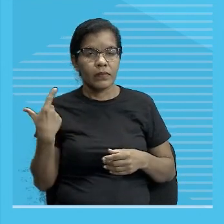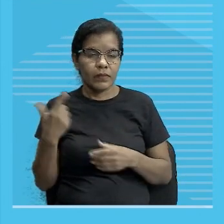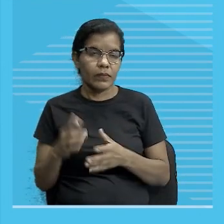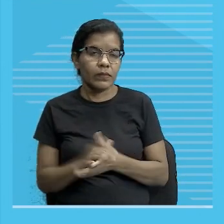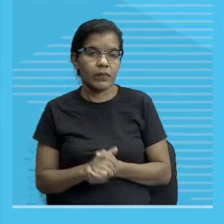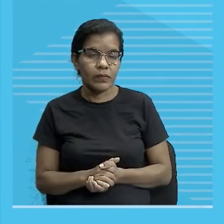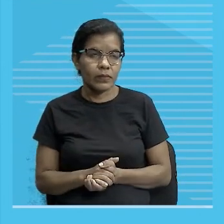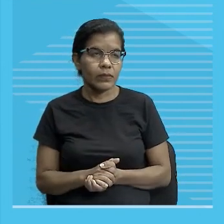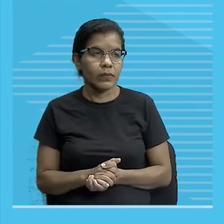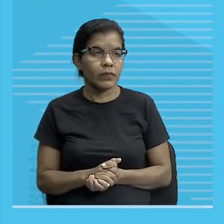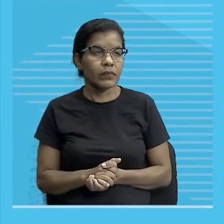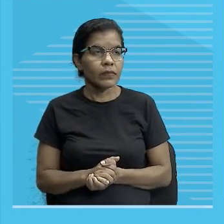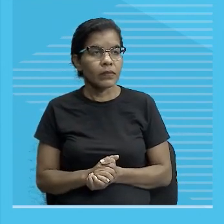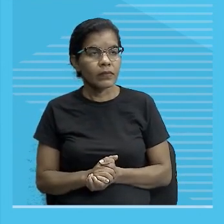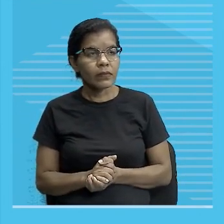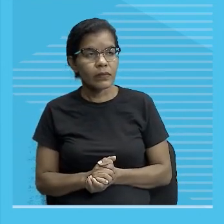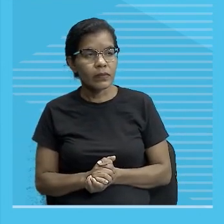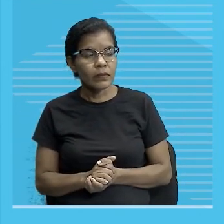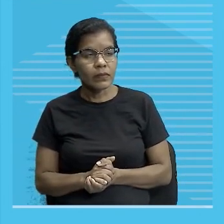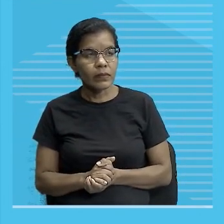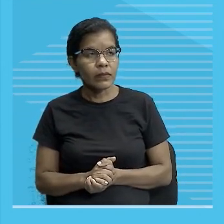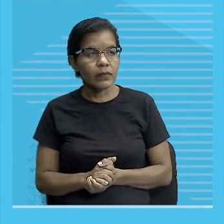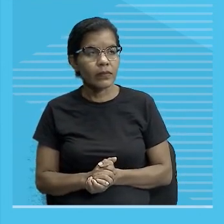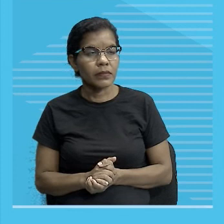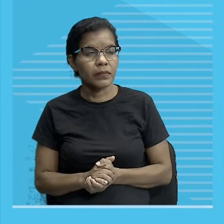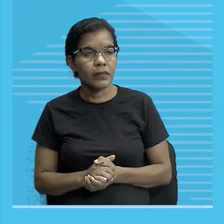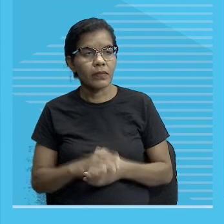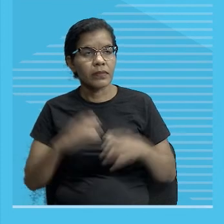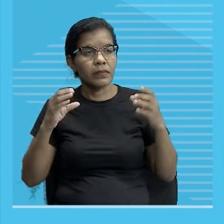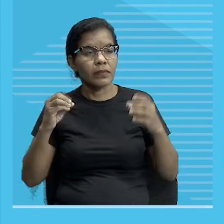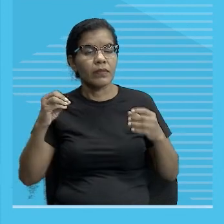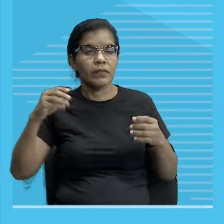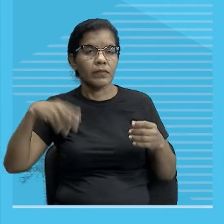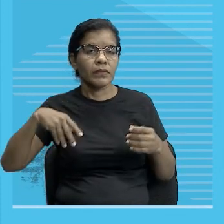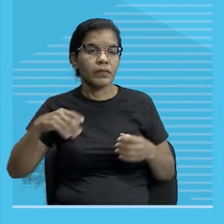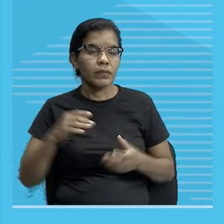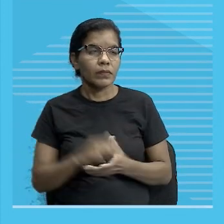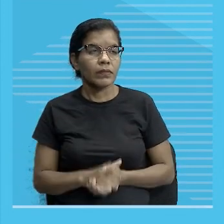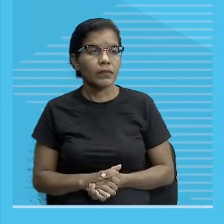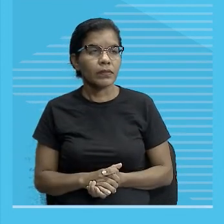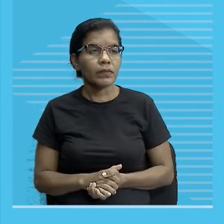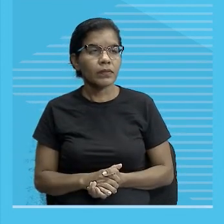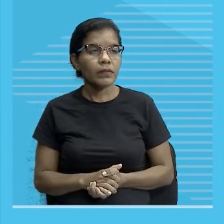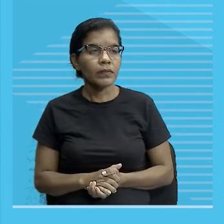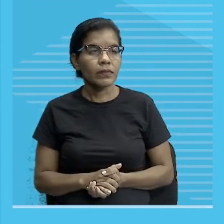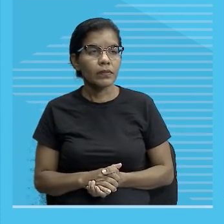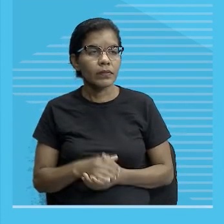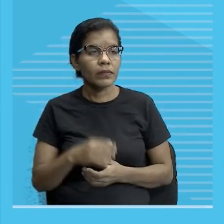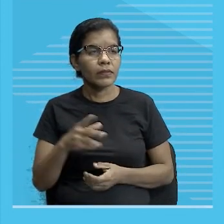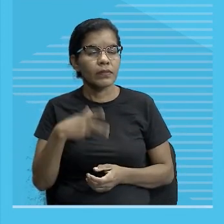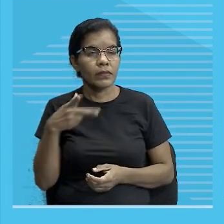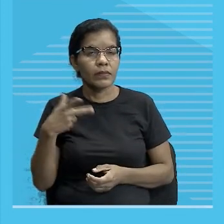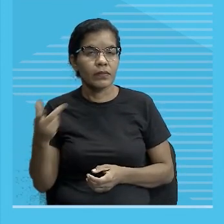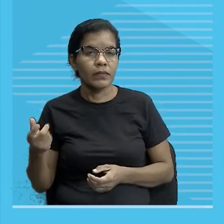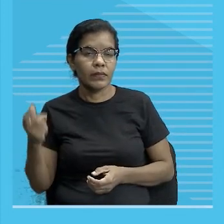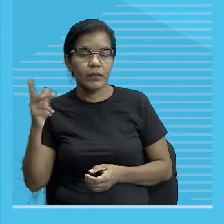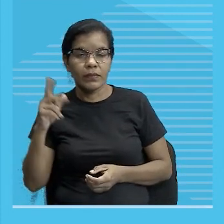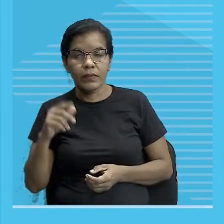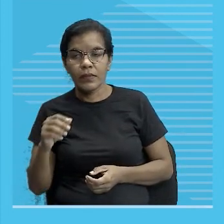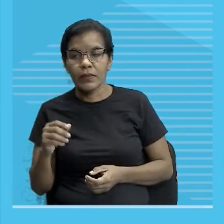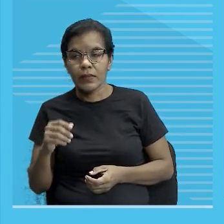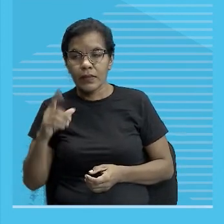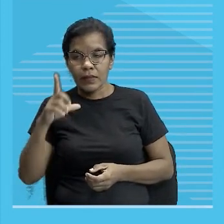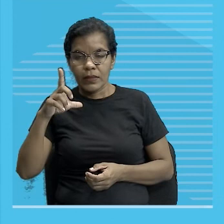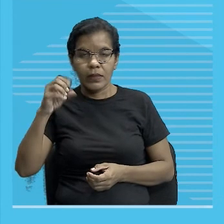não, negritada, e que termina com a palavrinha que, é o que a gente chama de locução conjuntiva,